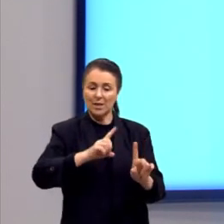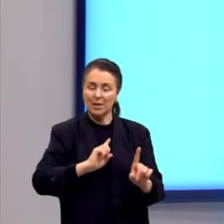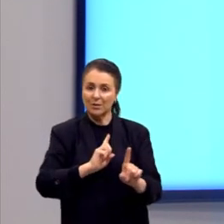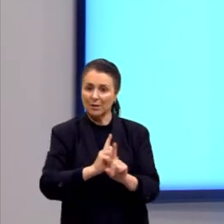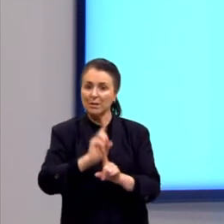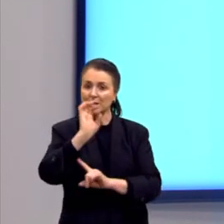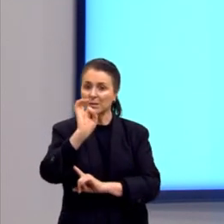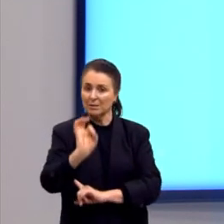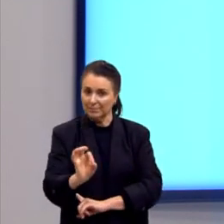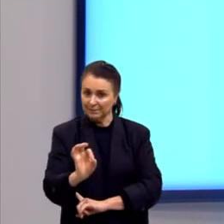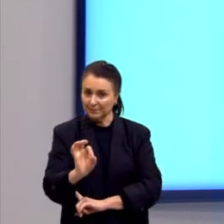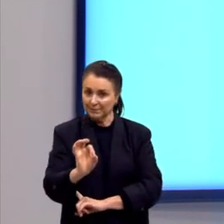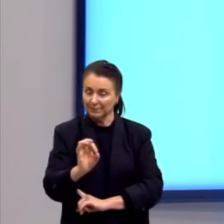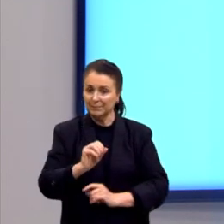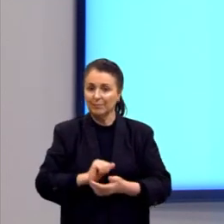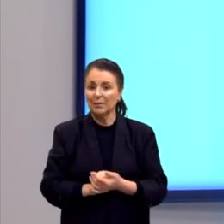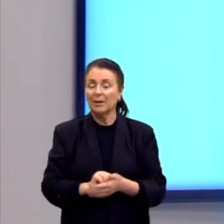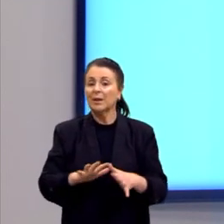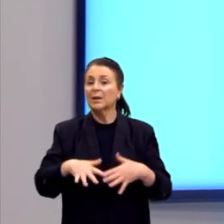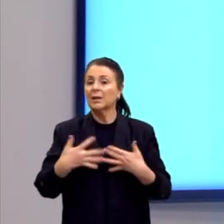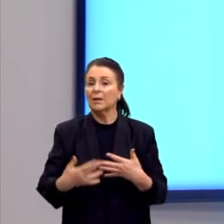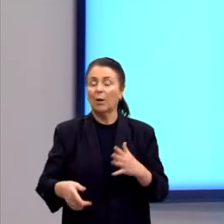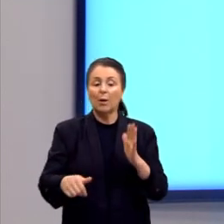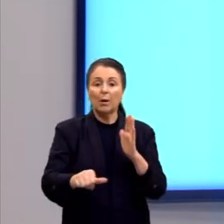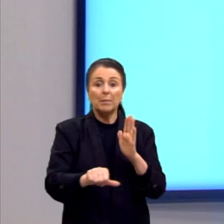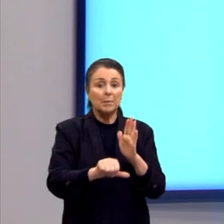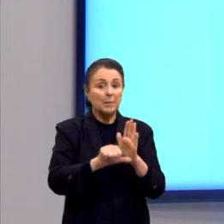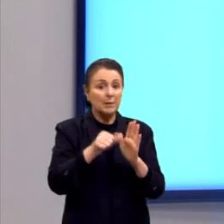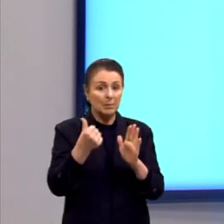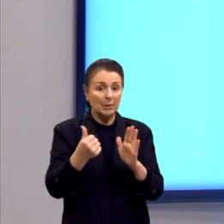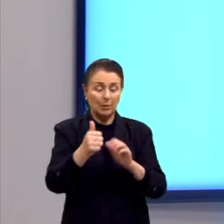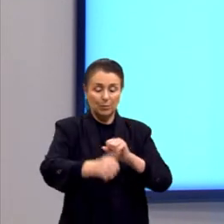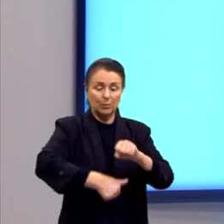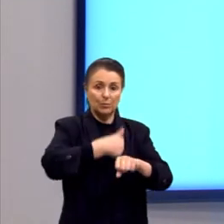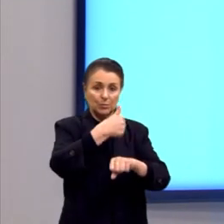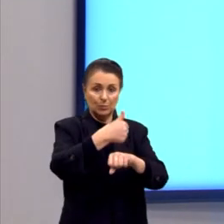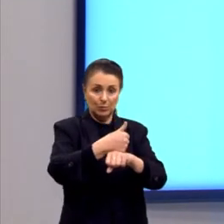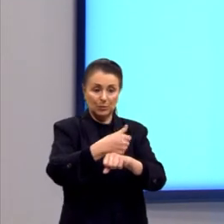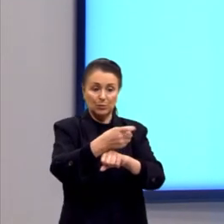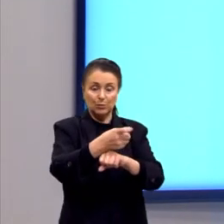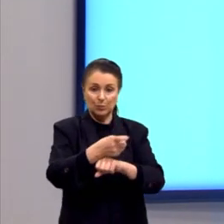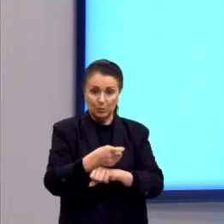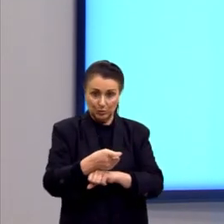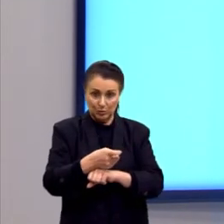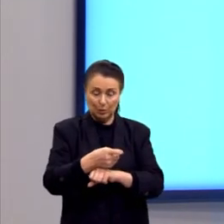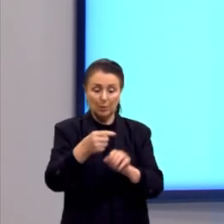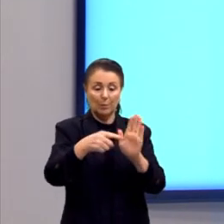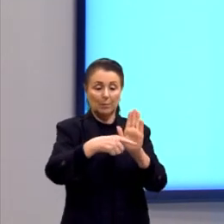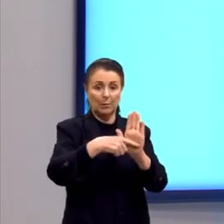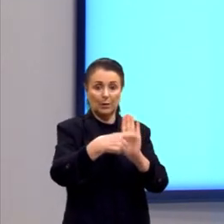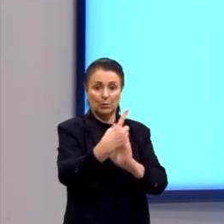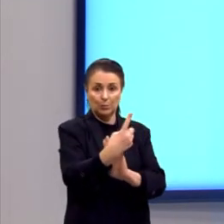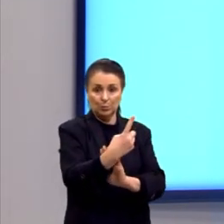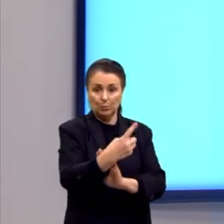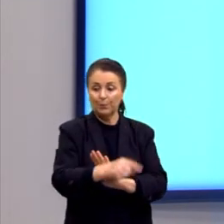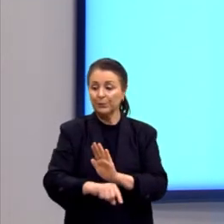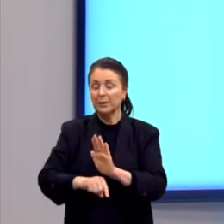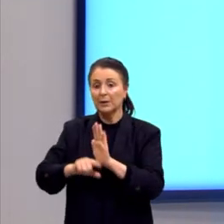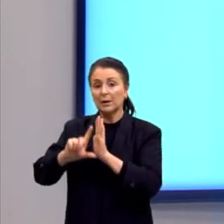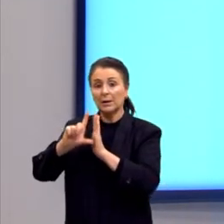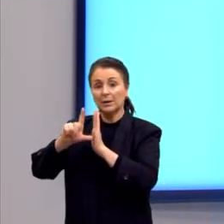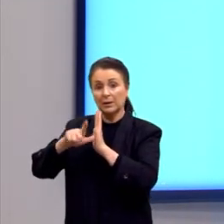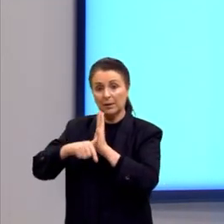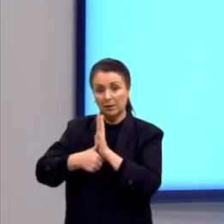encontradas estão corretas então No primeiro caso o nosso substituímos né o X por menos um e no